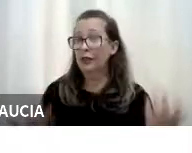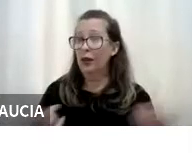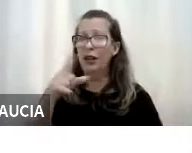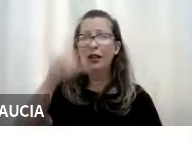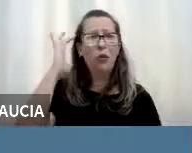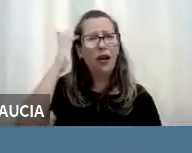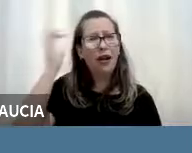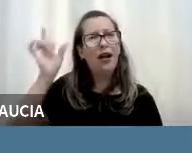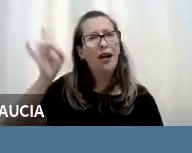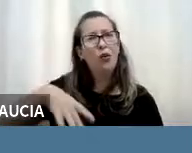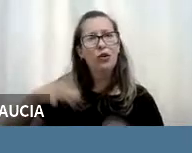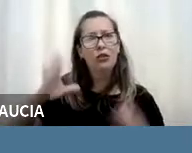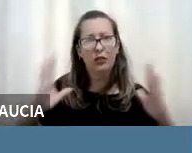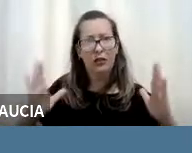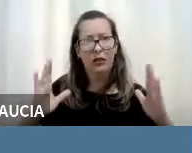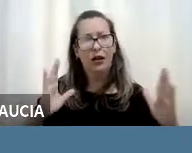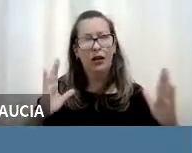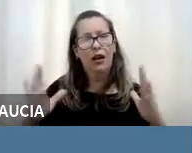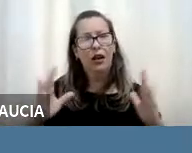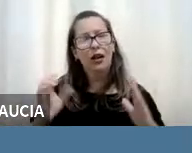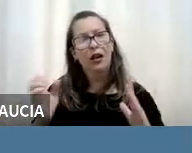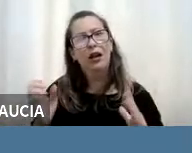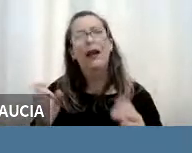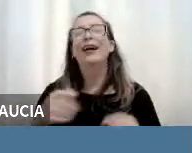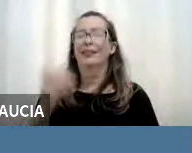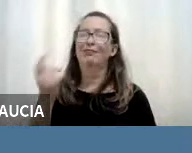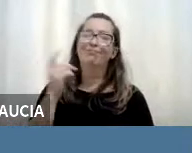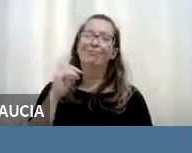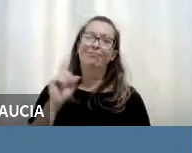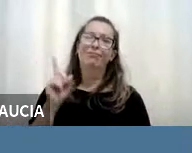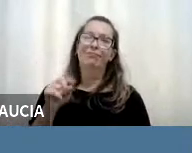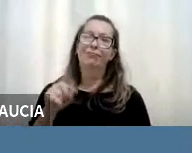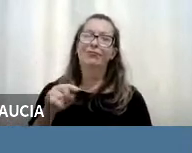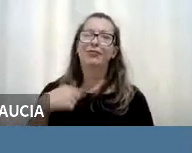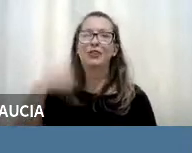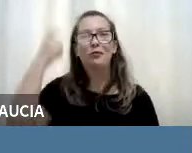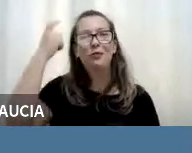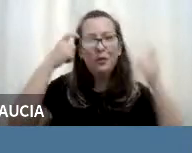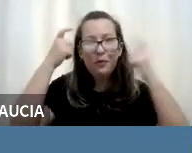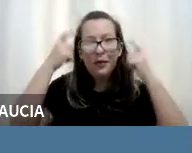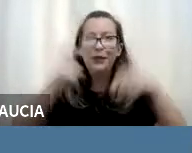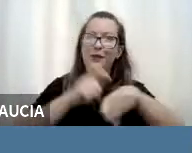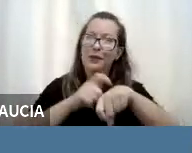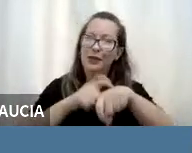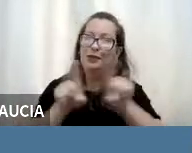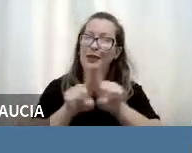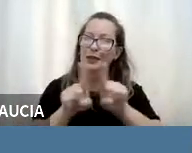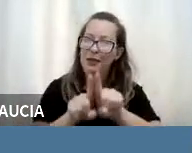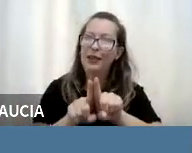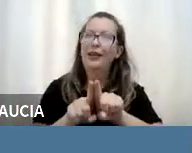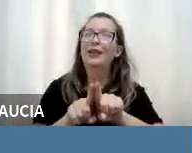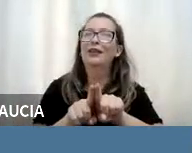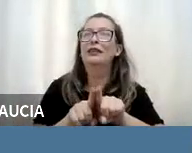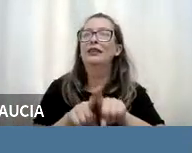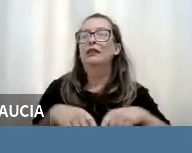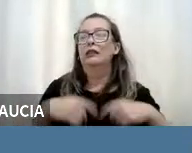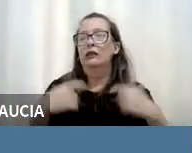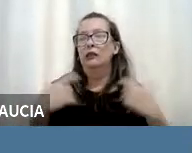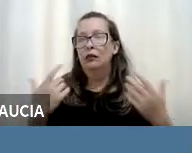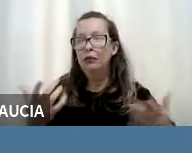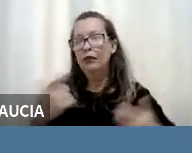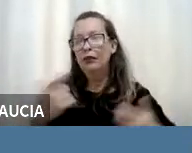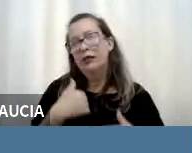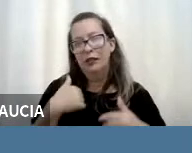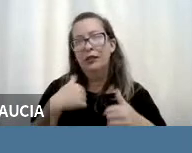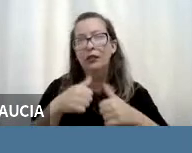slide, gente, pode seguir. É isso aí, eu fiquei preocupada com o tempo também, mas eu estou